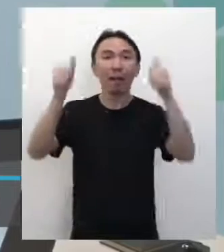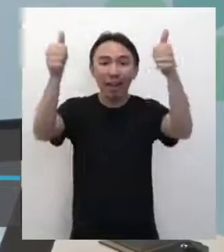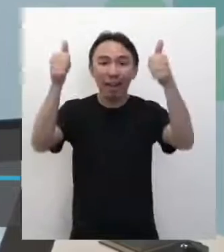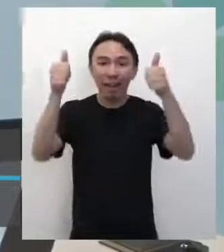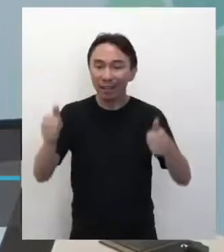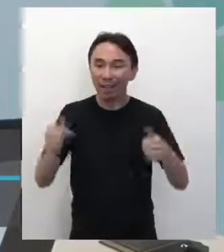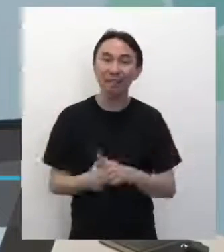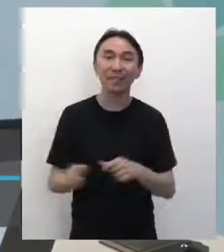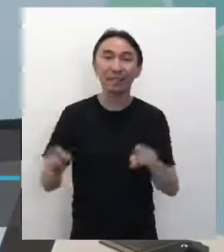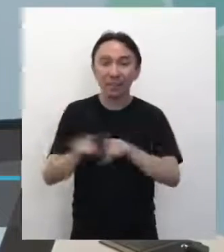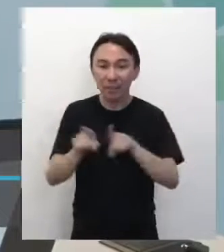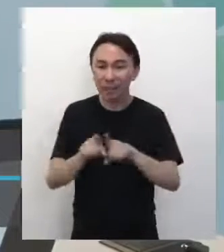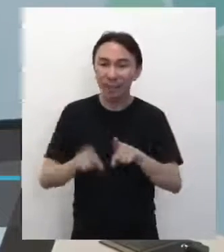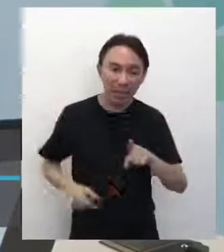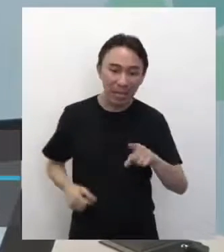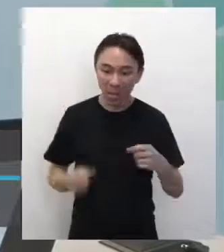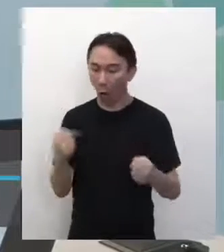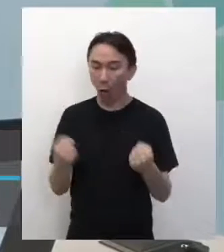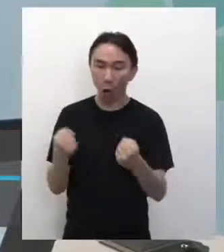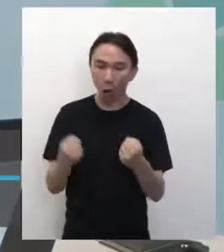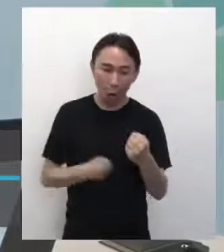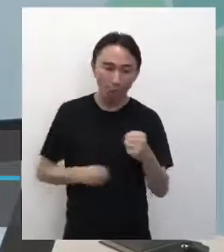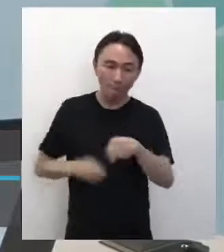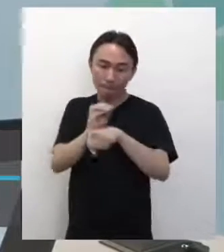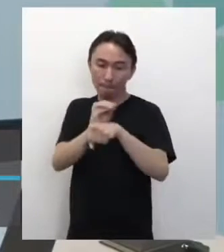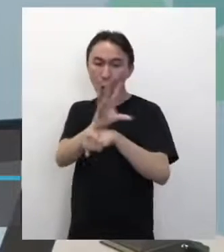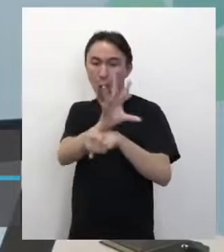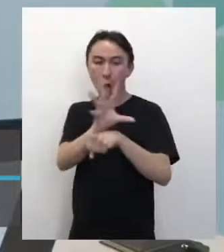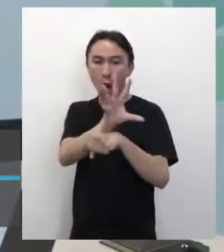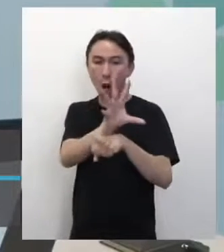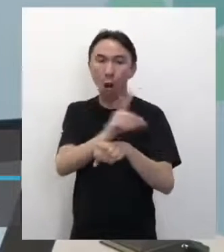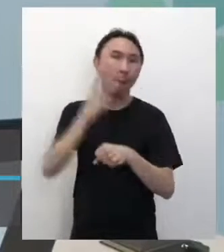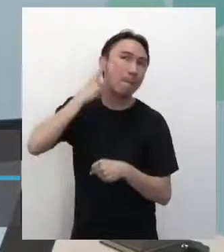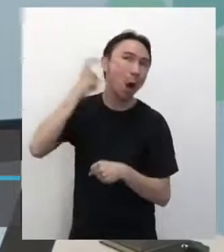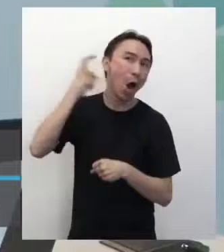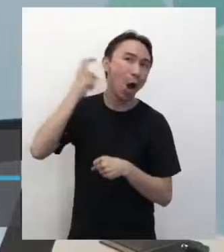carro de som para fazer a divulgação aí do teatro. Boa, boa.